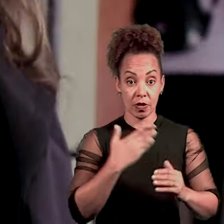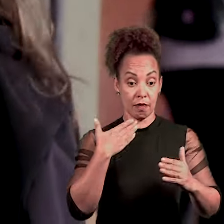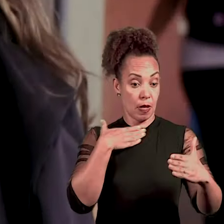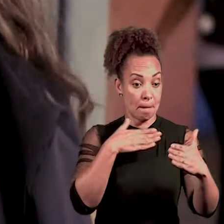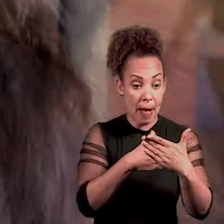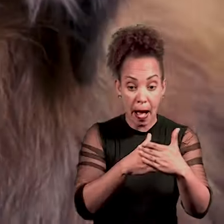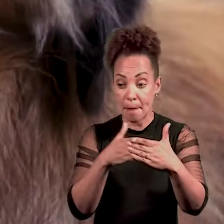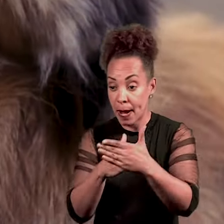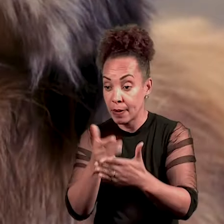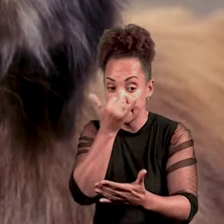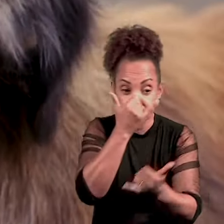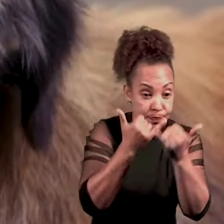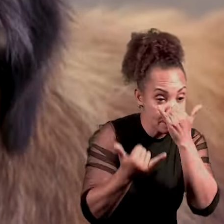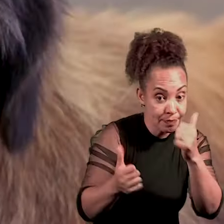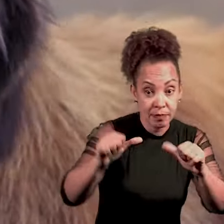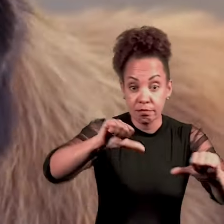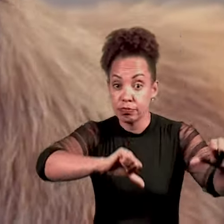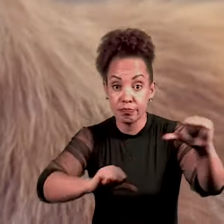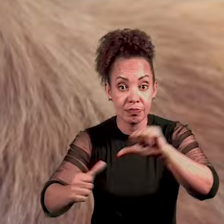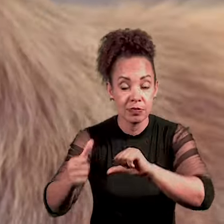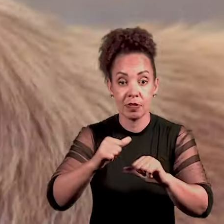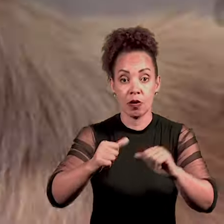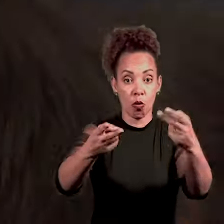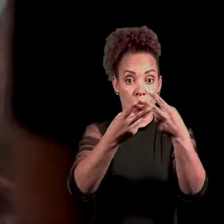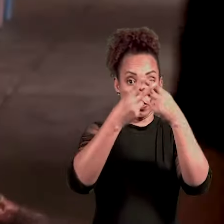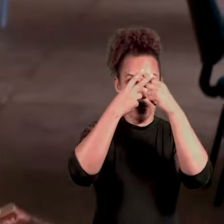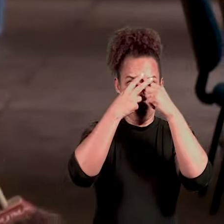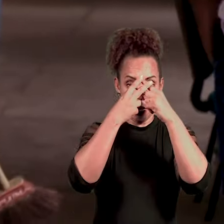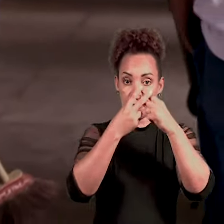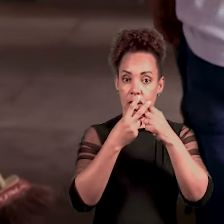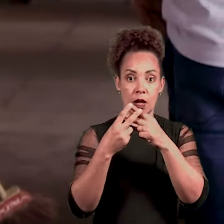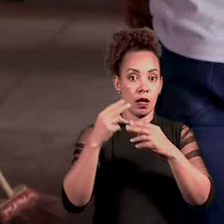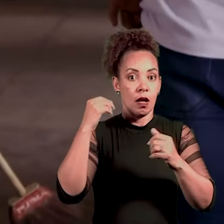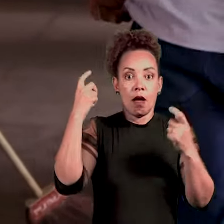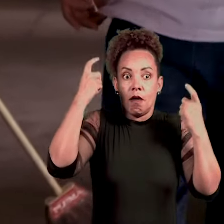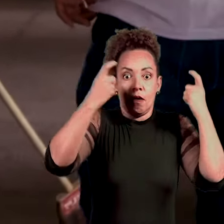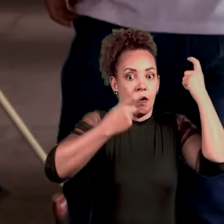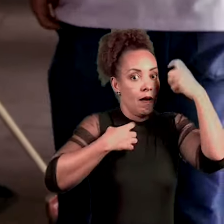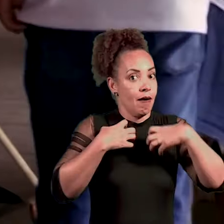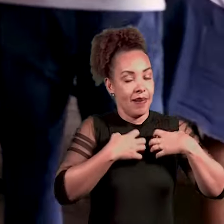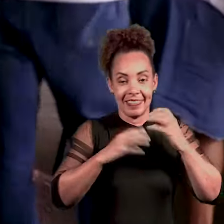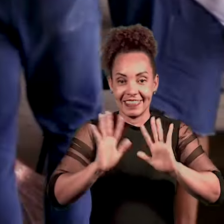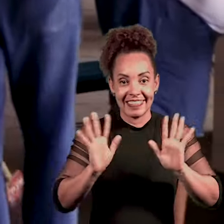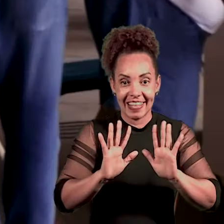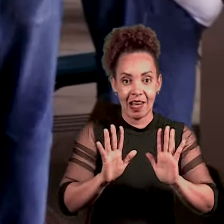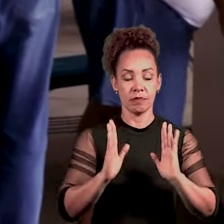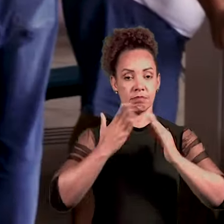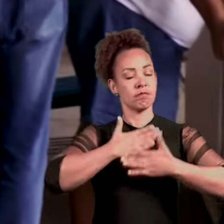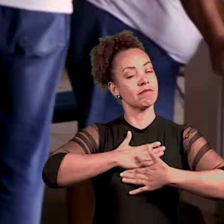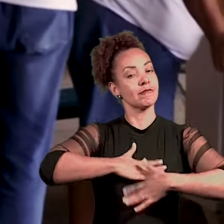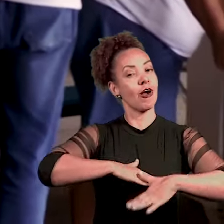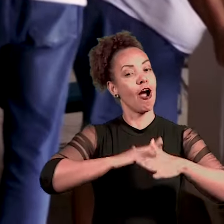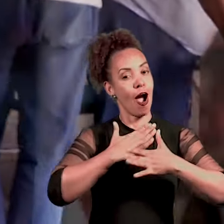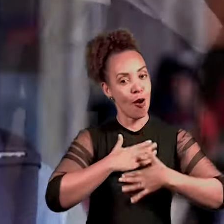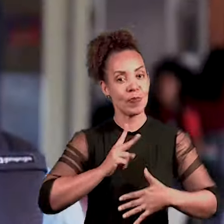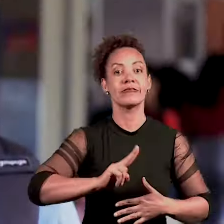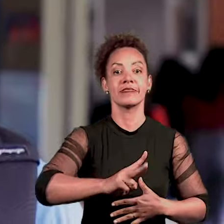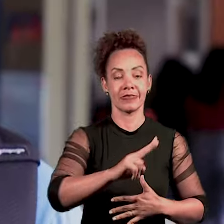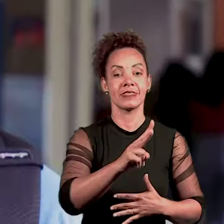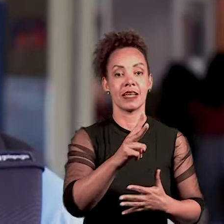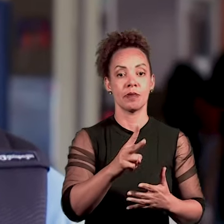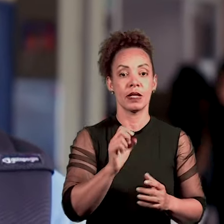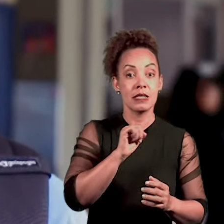tua jornada te deparares com frustração, obstáculos ou trauma, jamais te desesperes. Mantenha